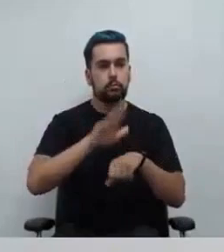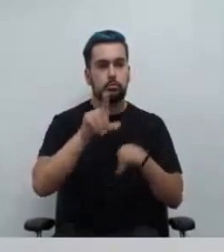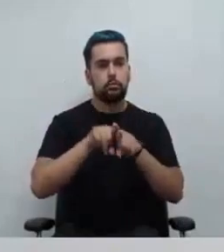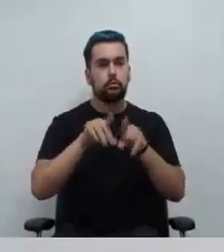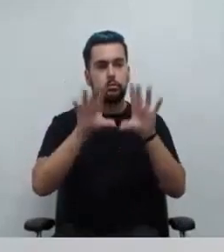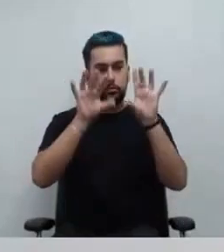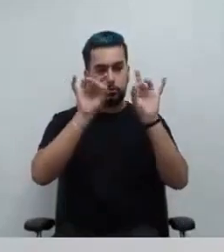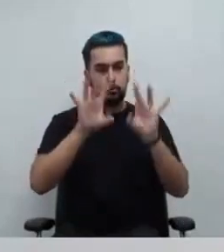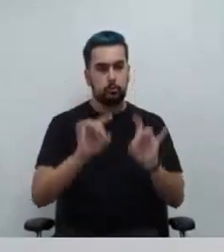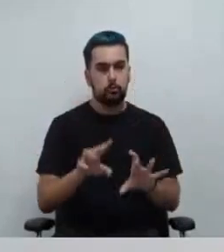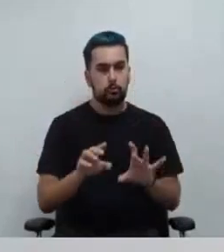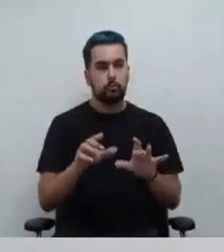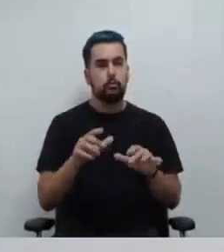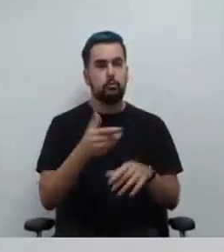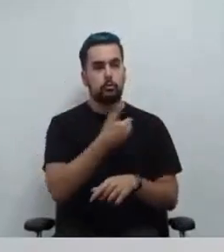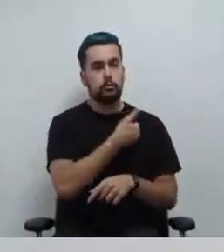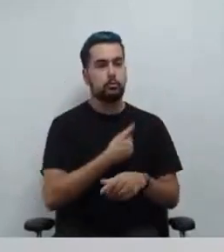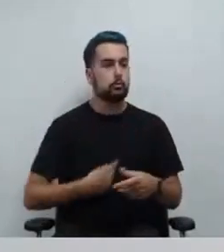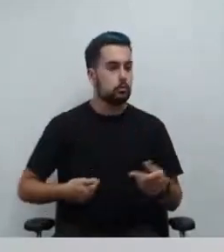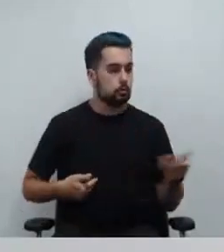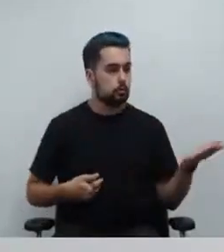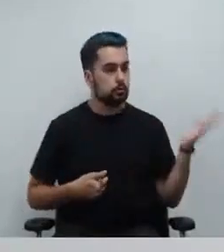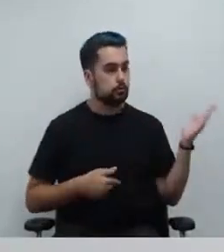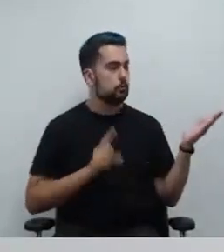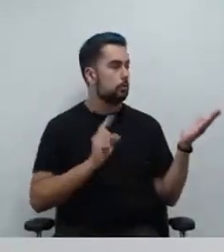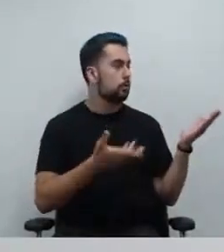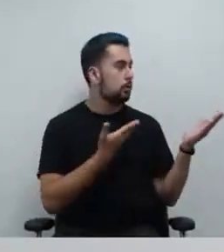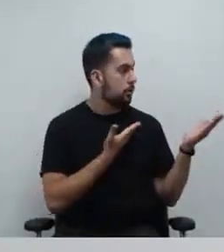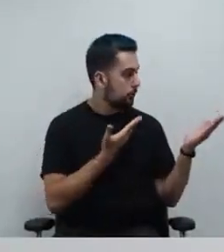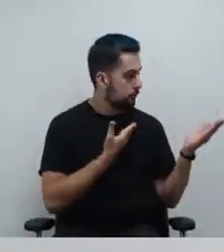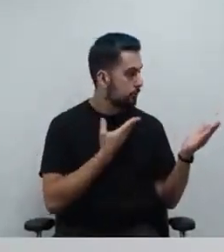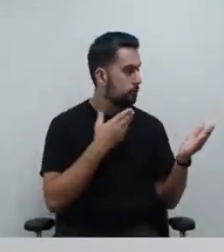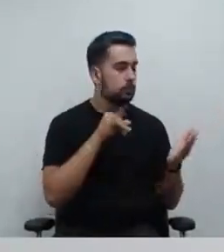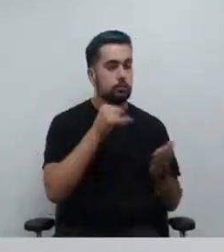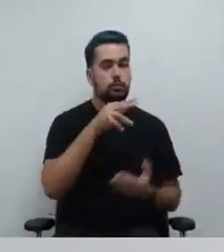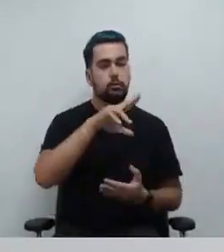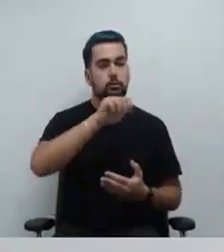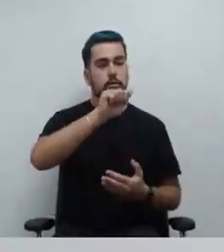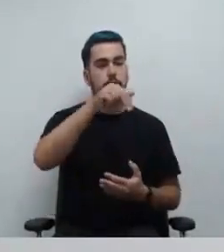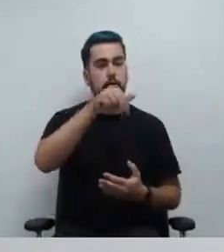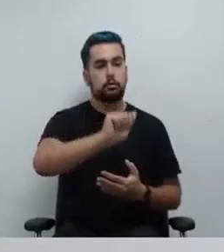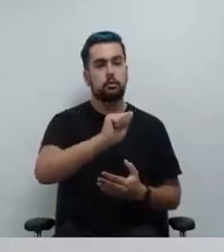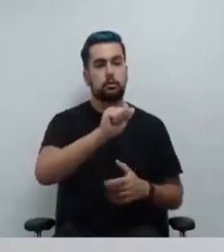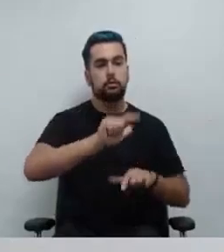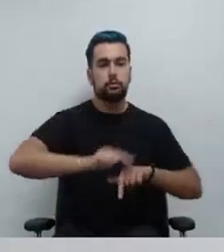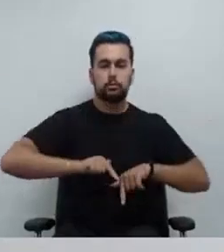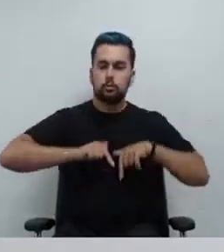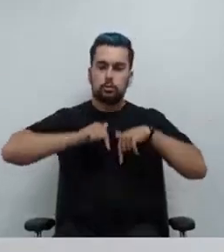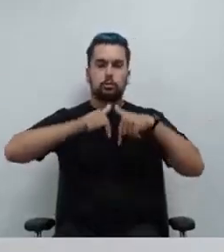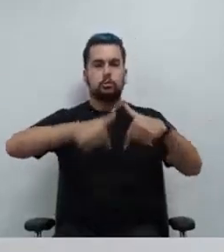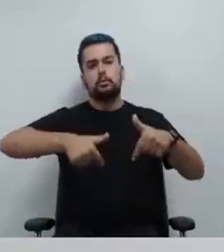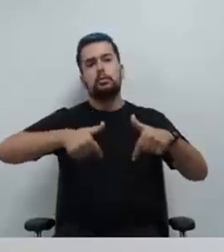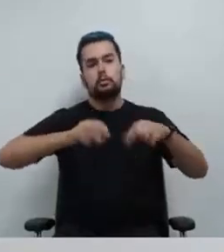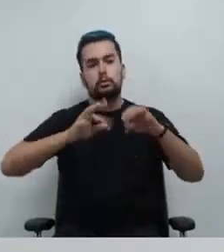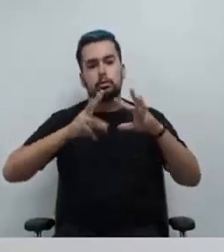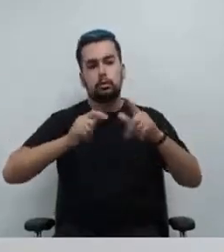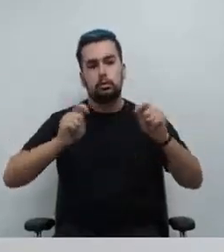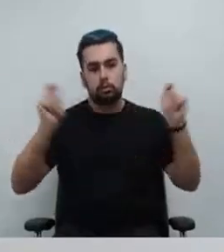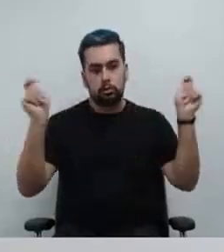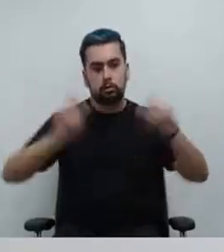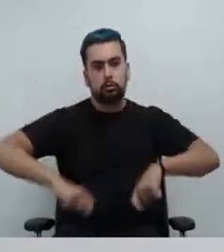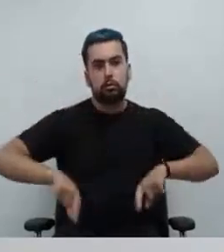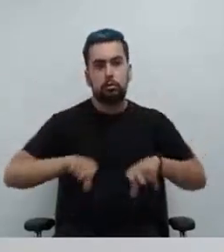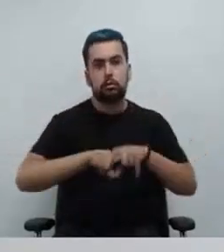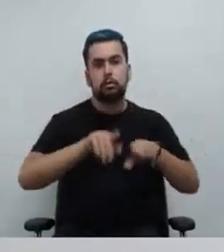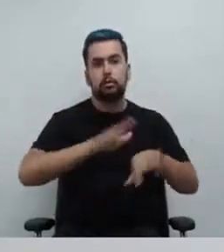também a sua presidenta, que é a colega Juliana Belloc, que dedicou toda a sua competência, o